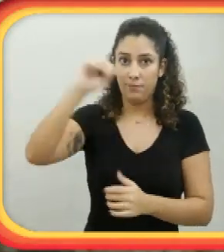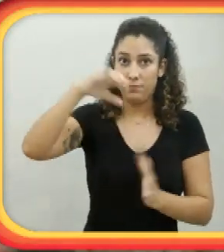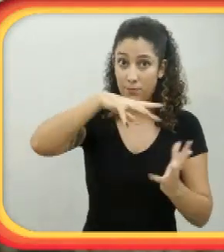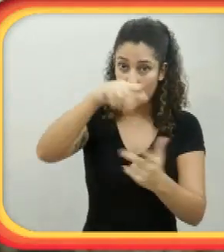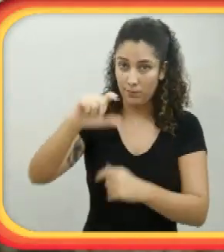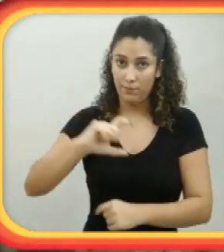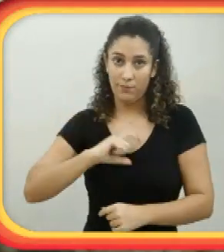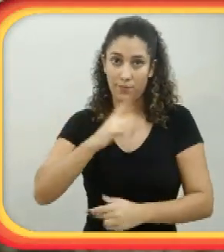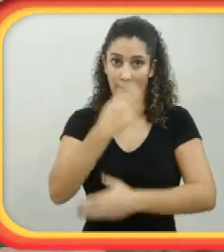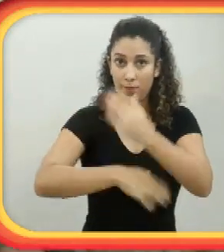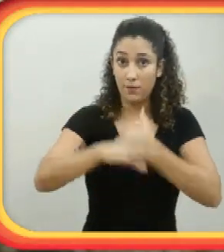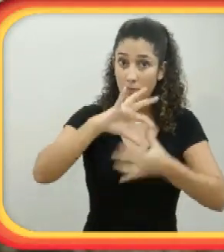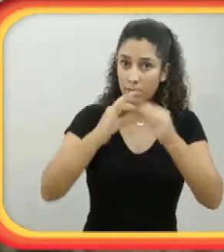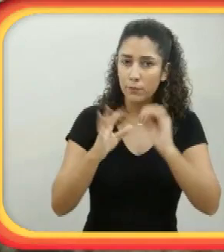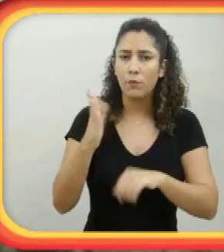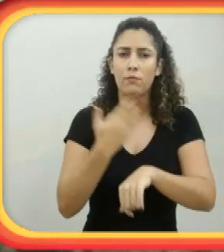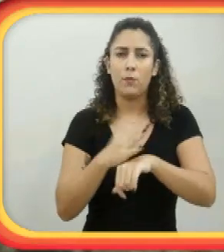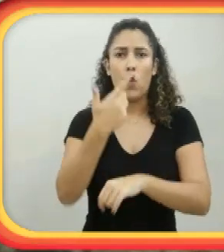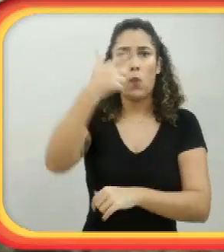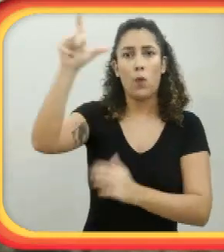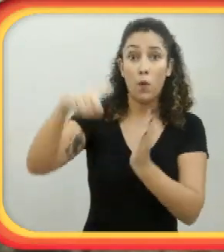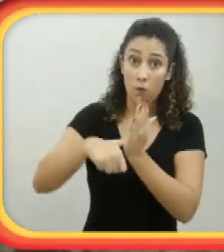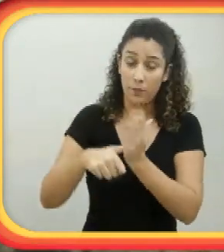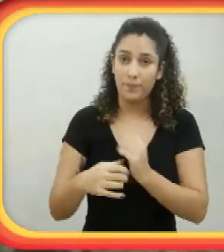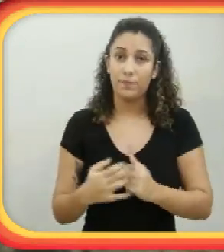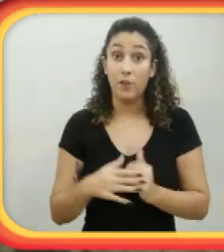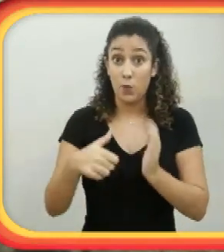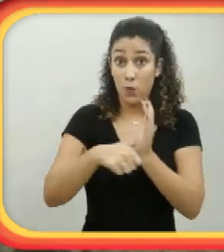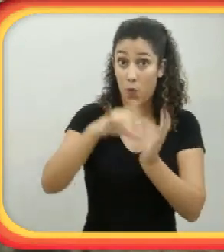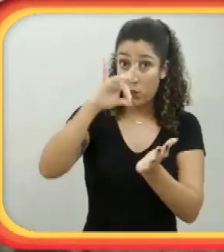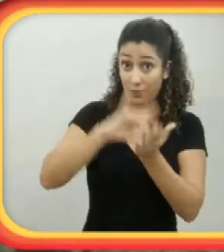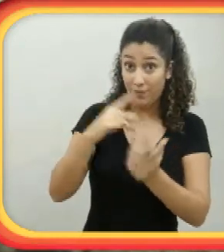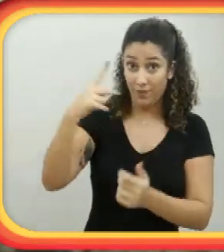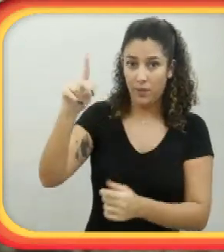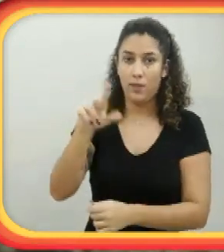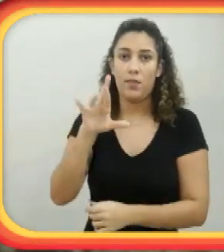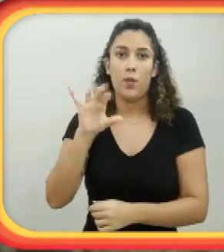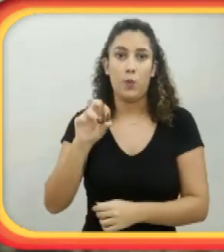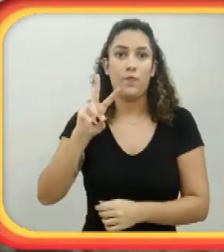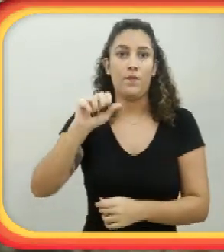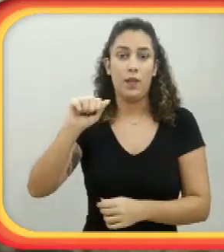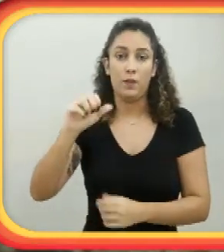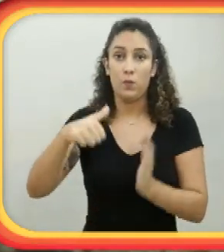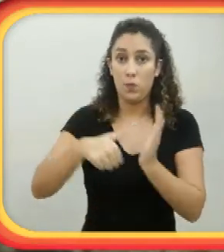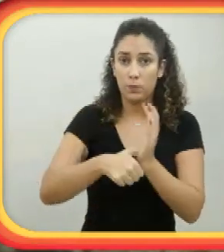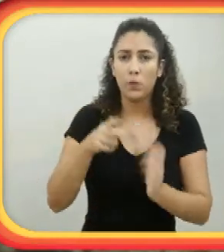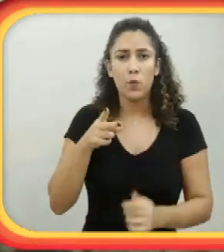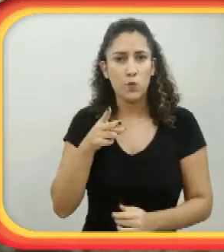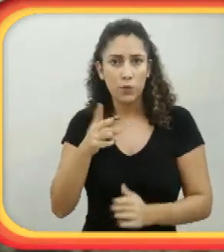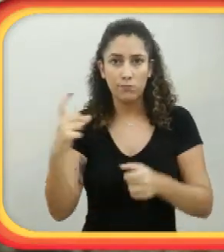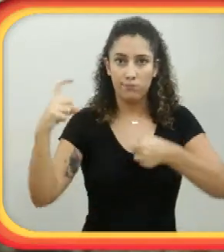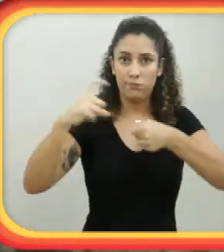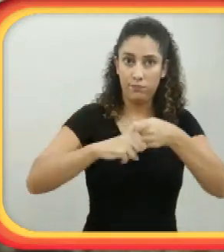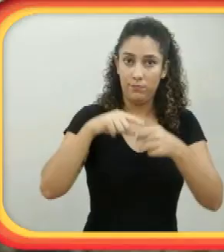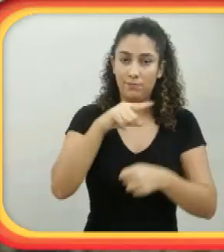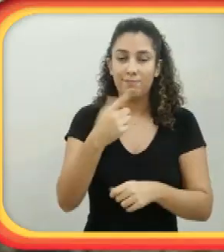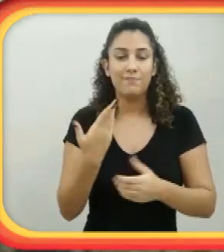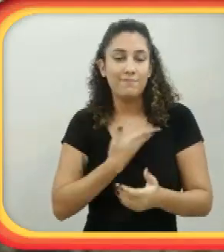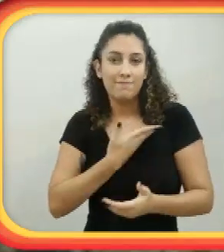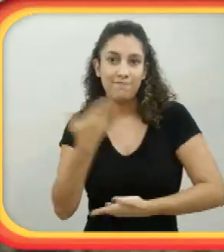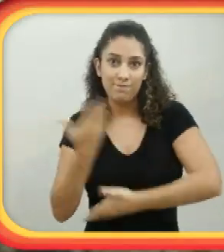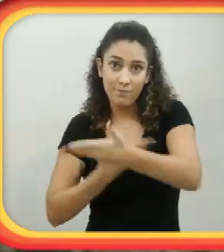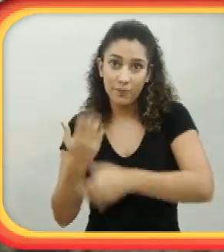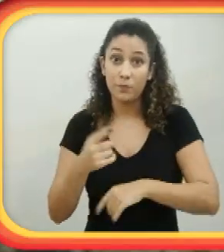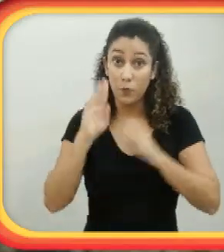treinando em outro clube. O clube original dele é o Riva Clube, continua com vínculo afetivo e de amizade, claro. Mas o nosso foco